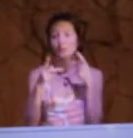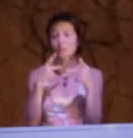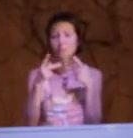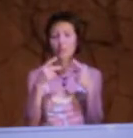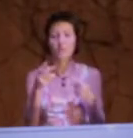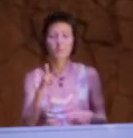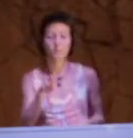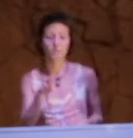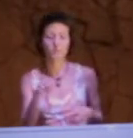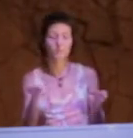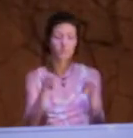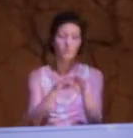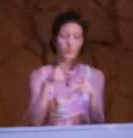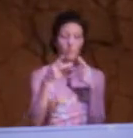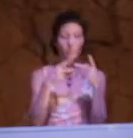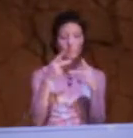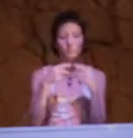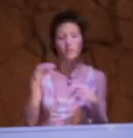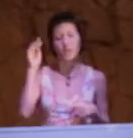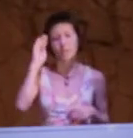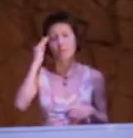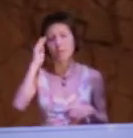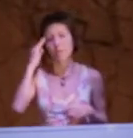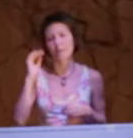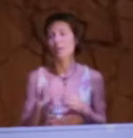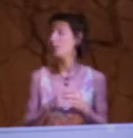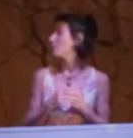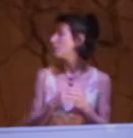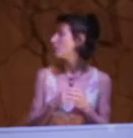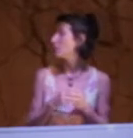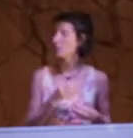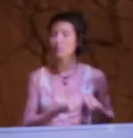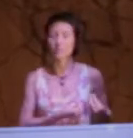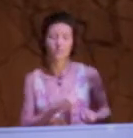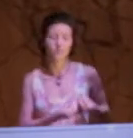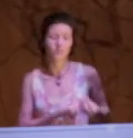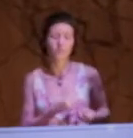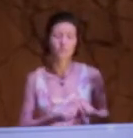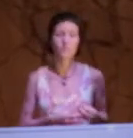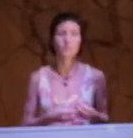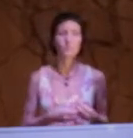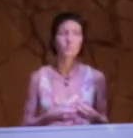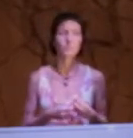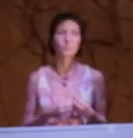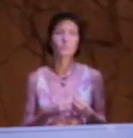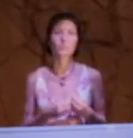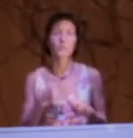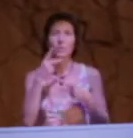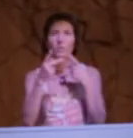para trazer as lembranças do que eles tinham vivido, ainda morando dentro do mato ali da